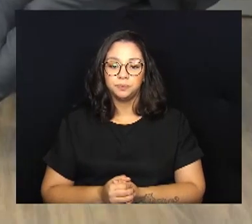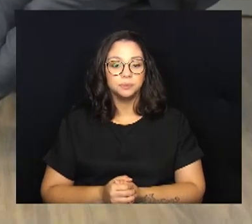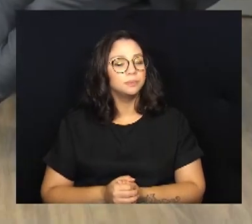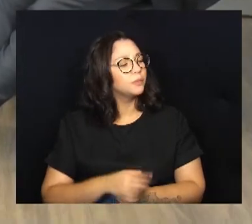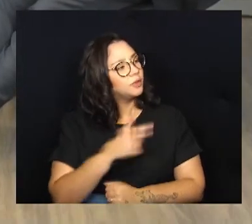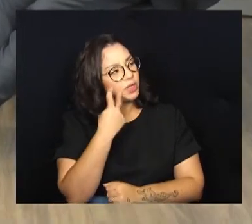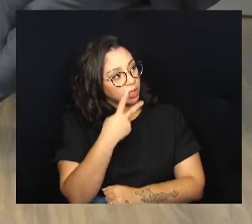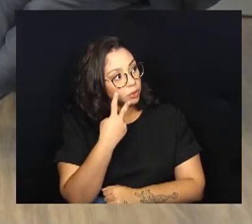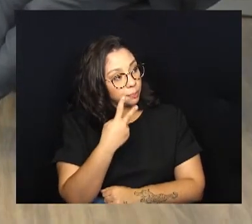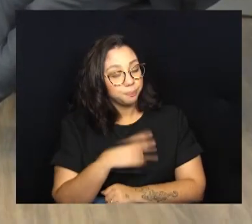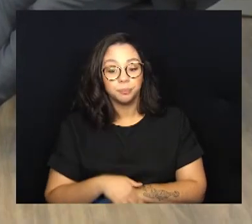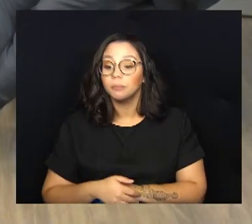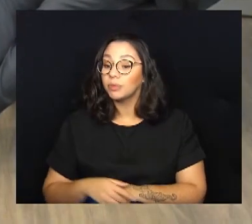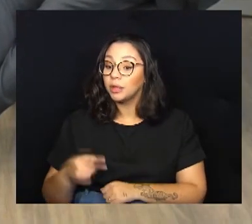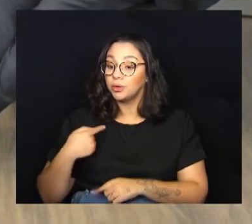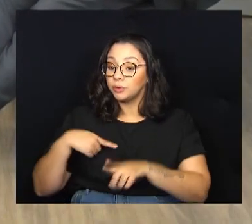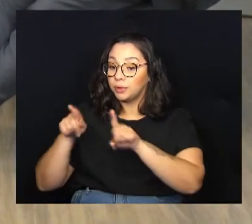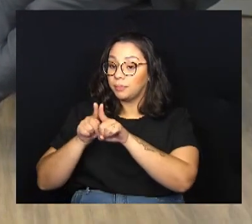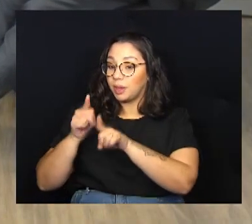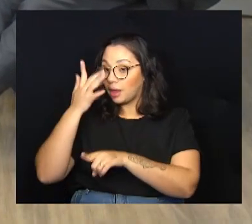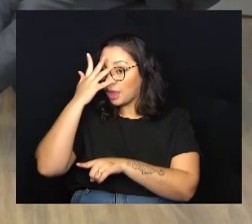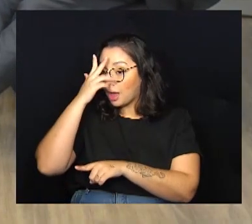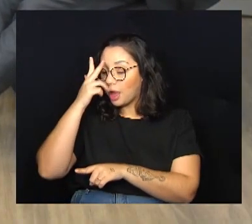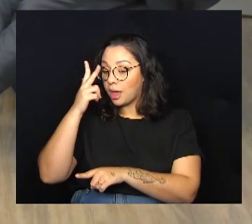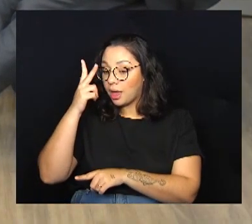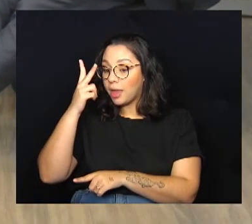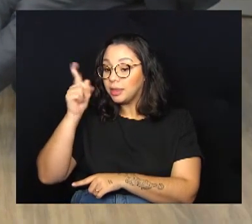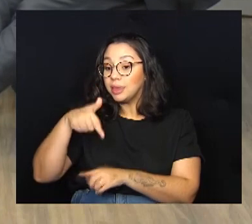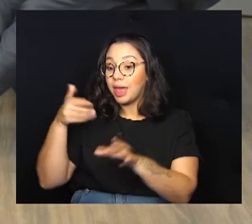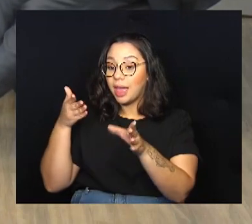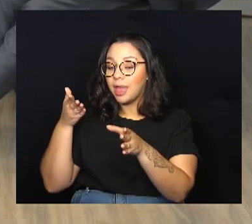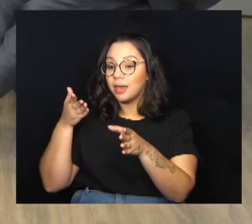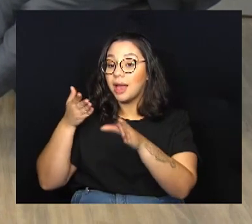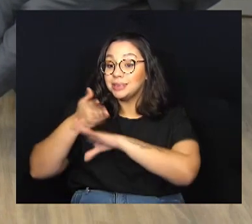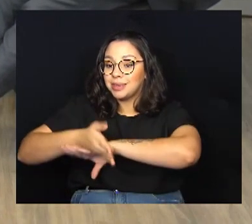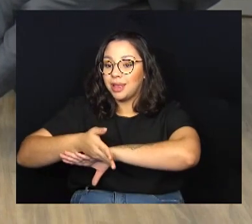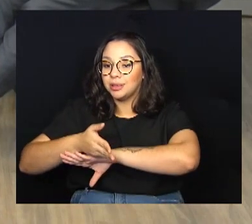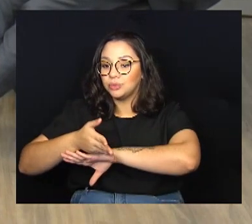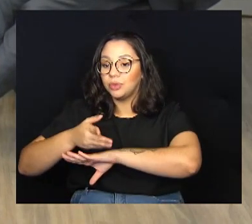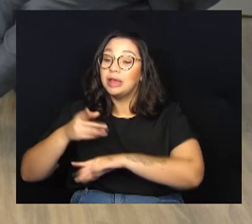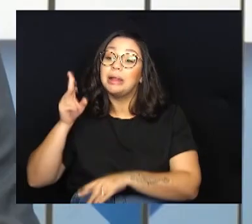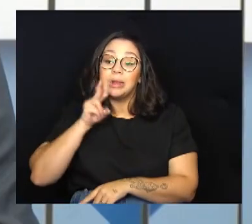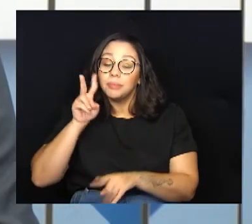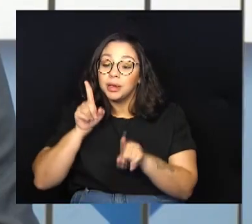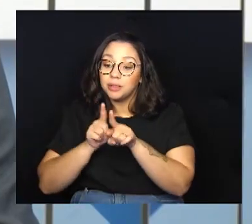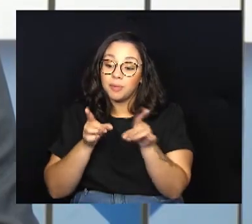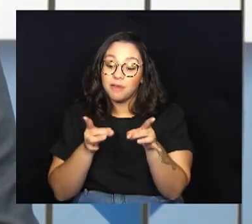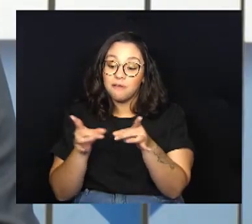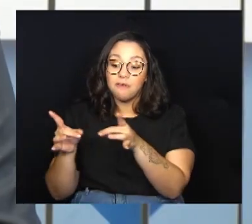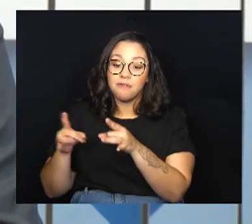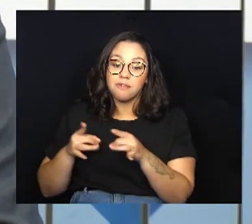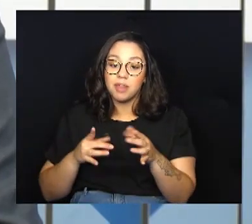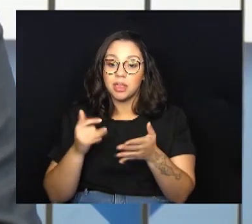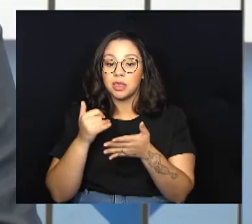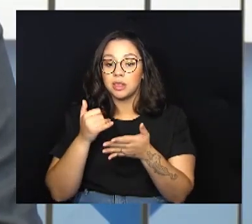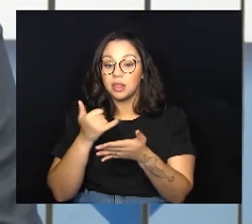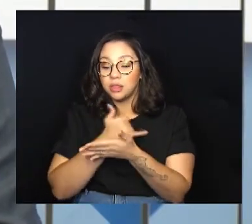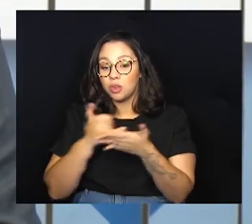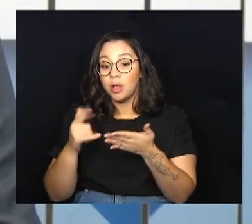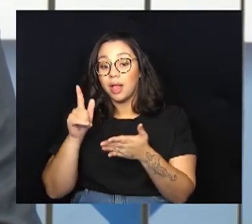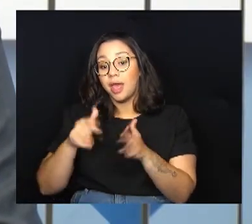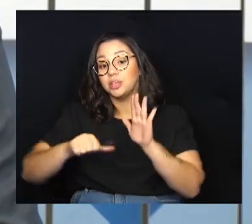substâncias canabinoides, a gente está falando em qualquer substância que pode ativar no cérebro as regiões, a área canabinoide, se ligar aos